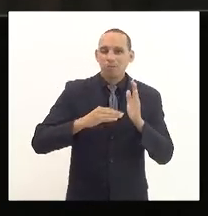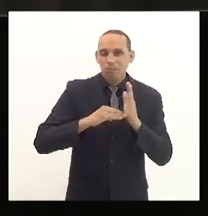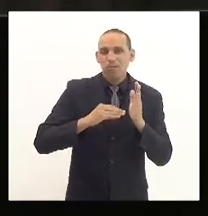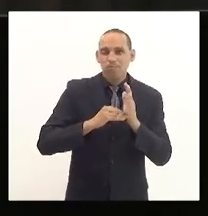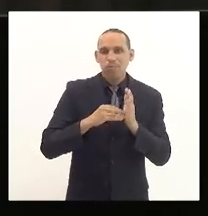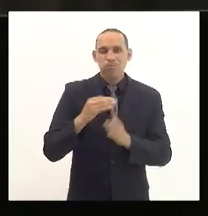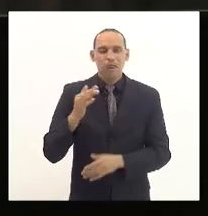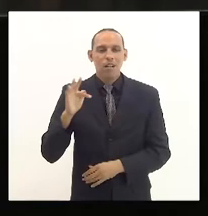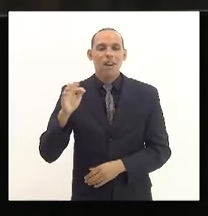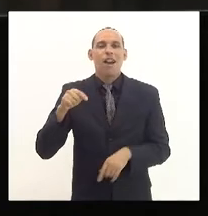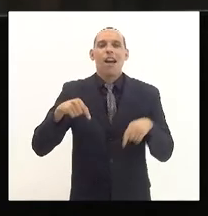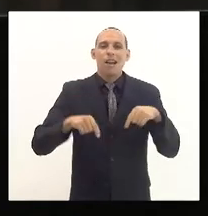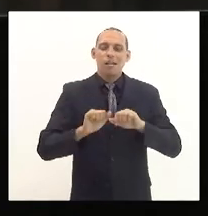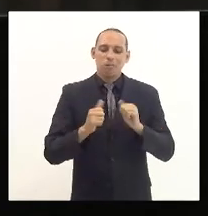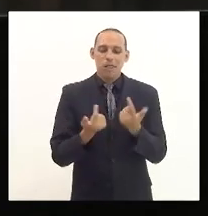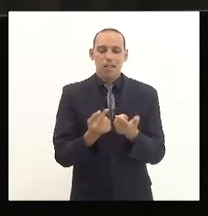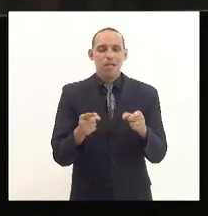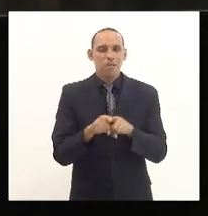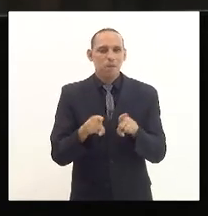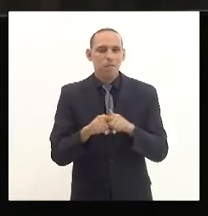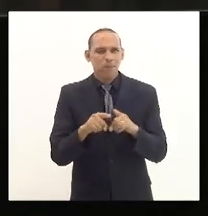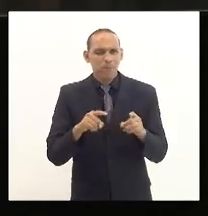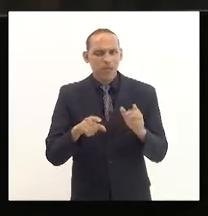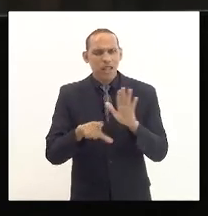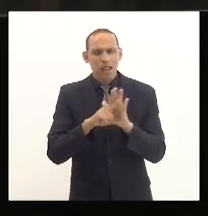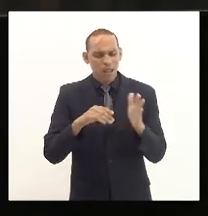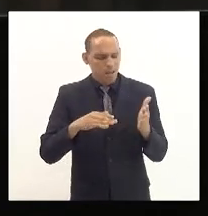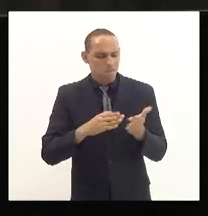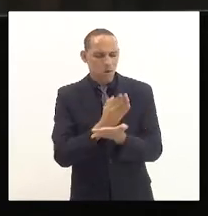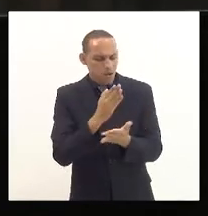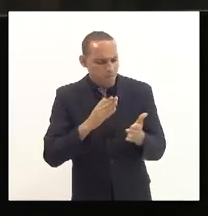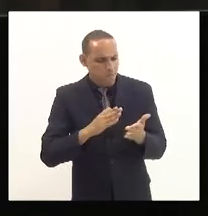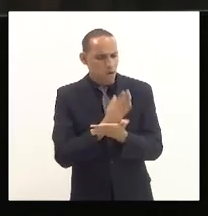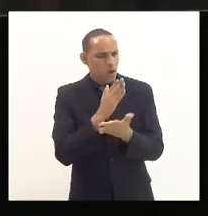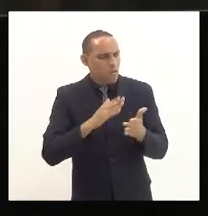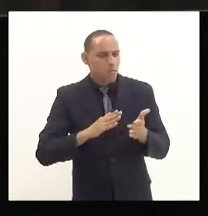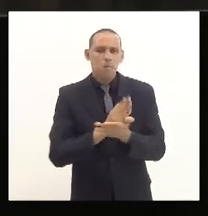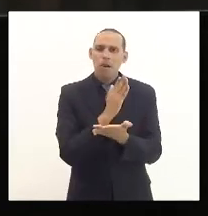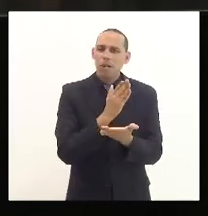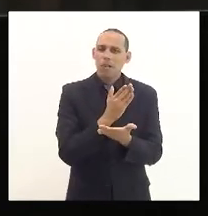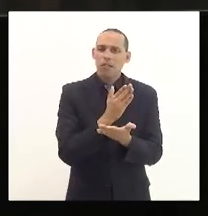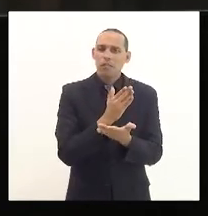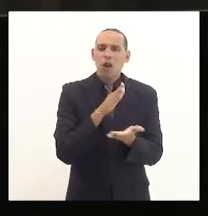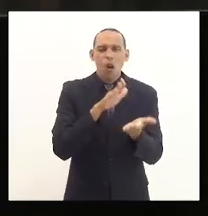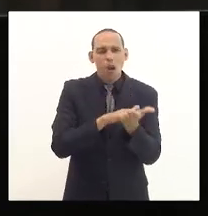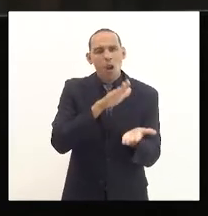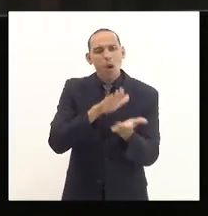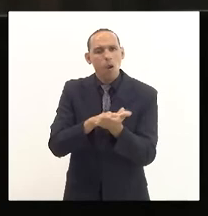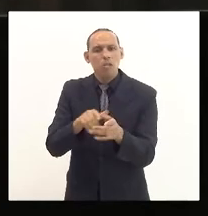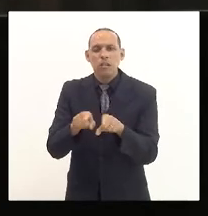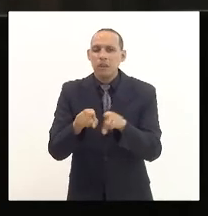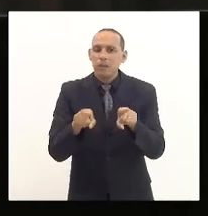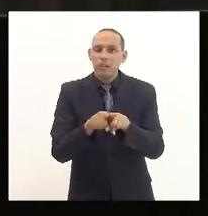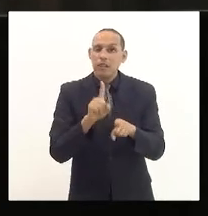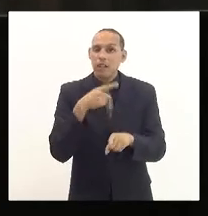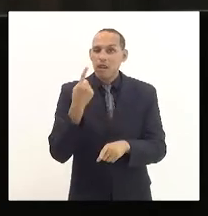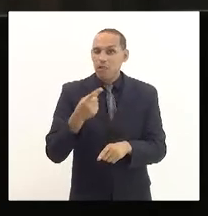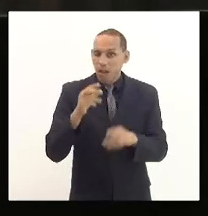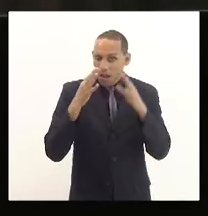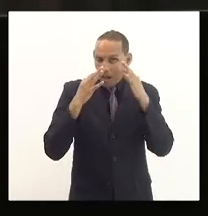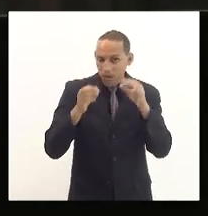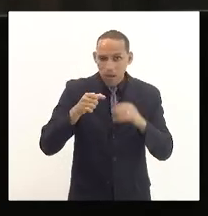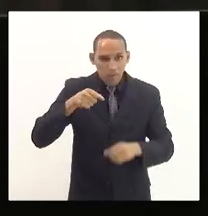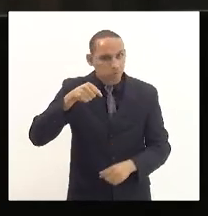Legislativa aqui do Rio fazendo e provando leis fazendo cobranças e a gente aí atento com lupa